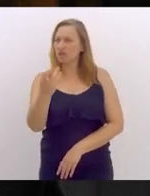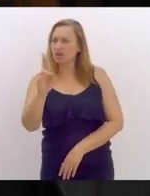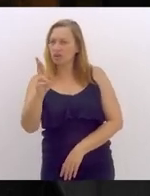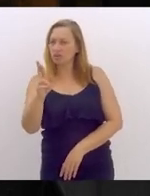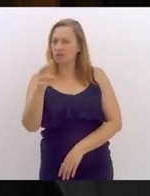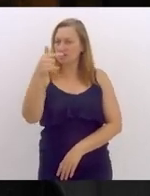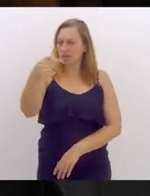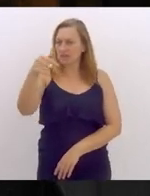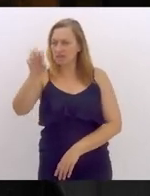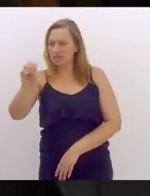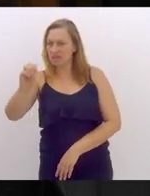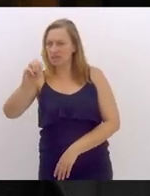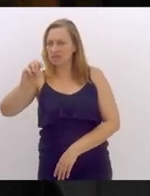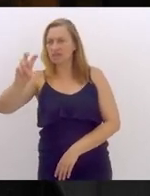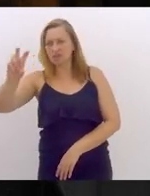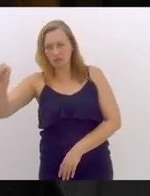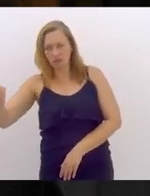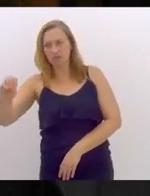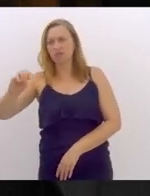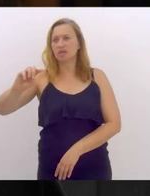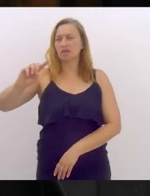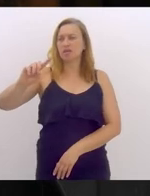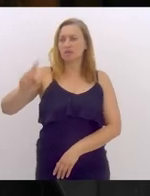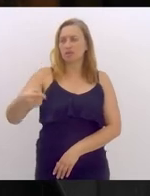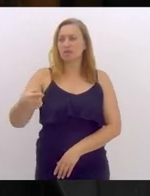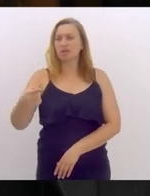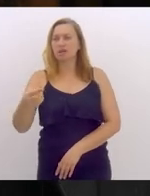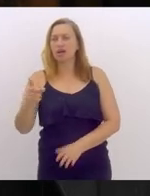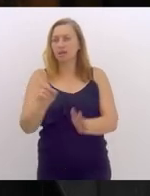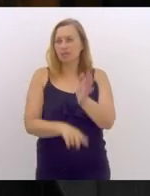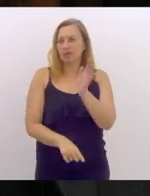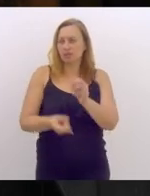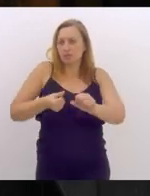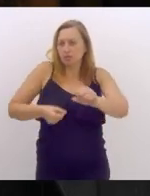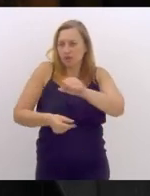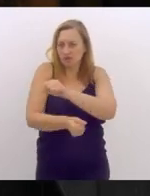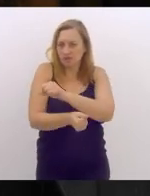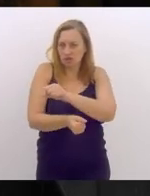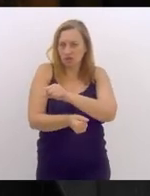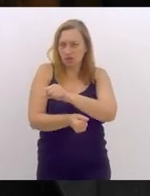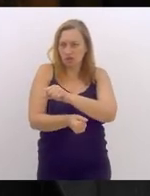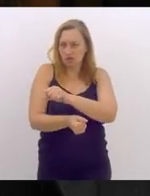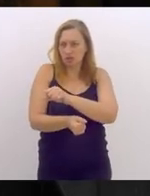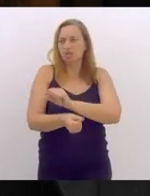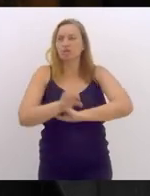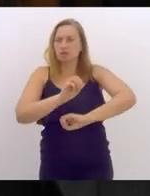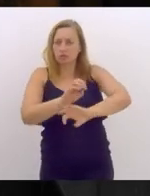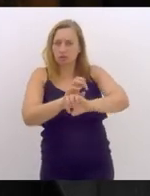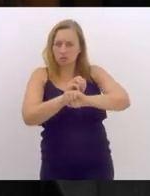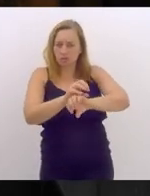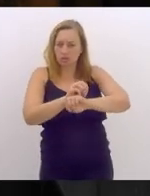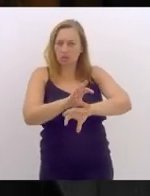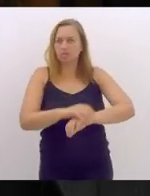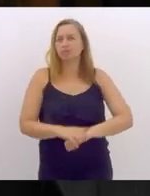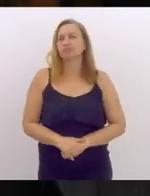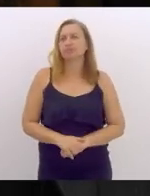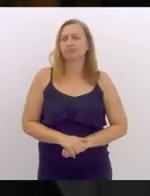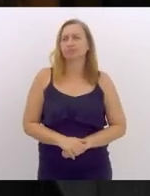milhões a menos para se investir em educação